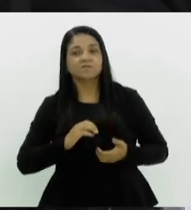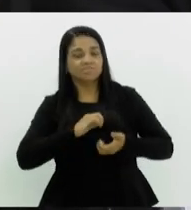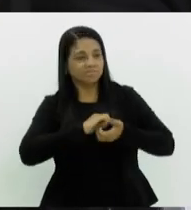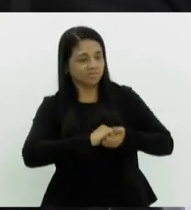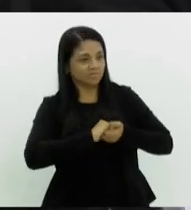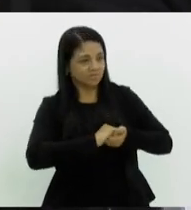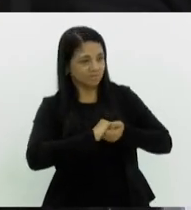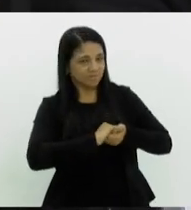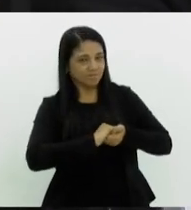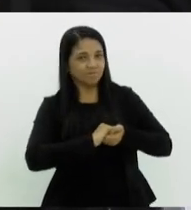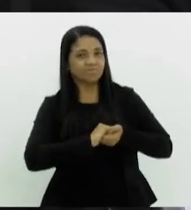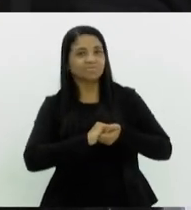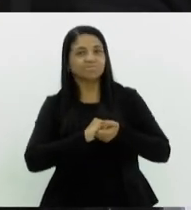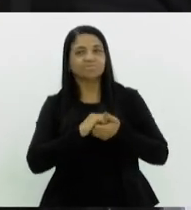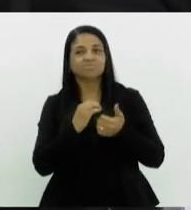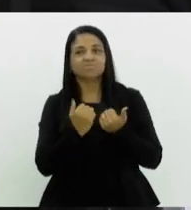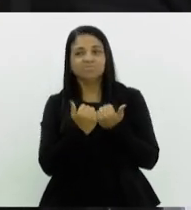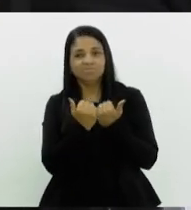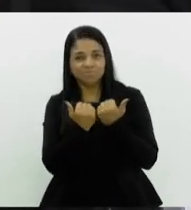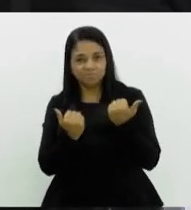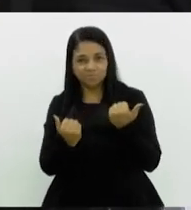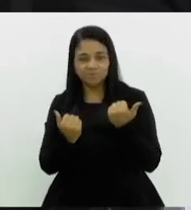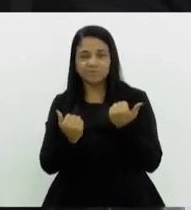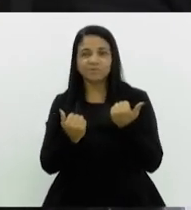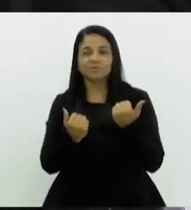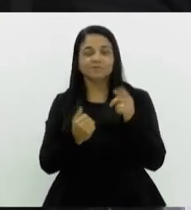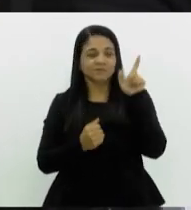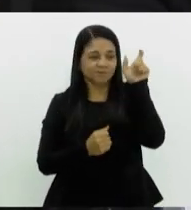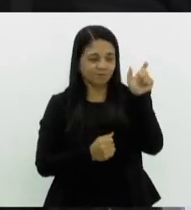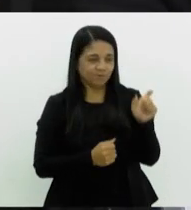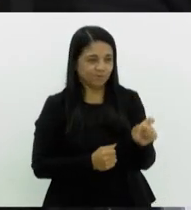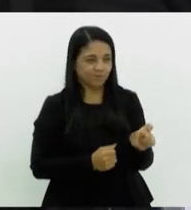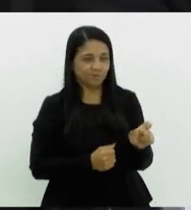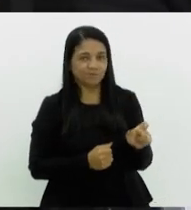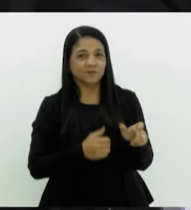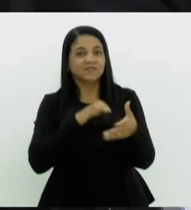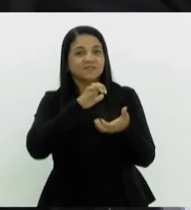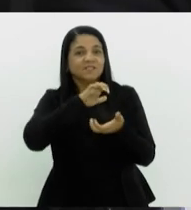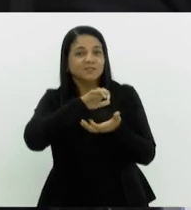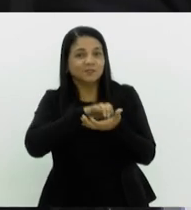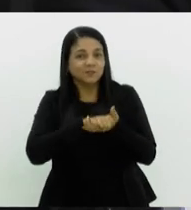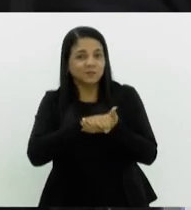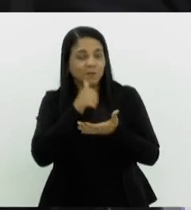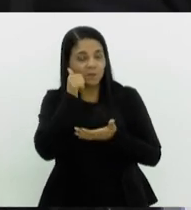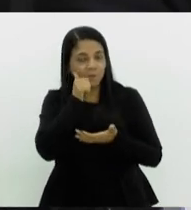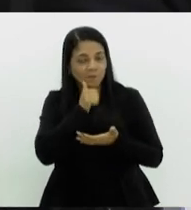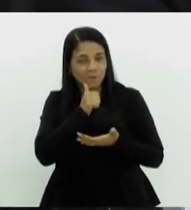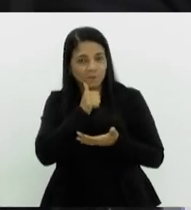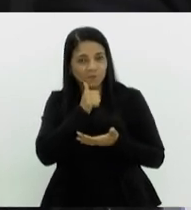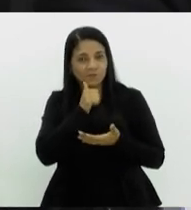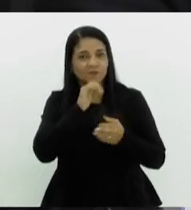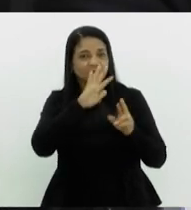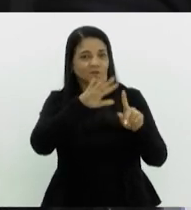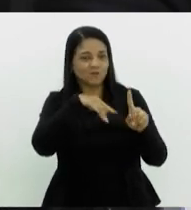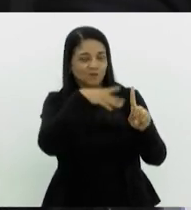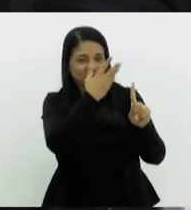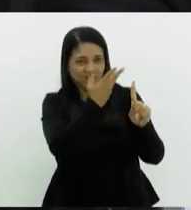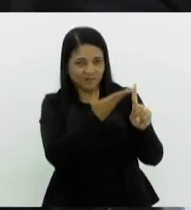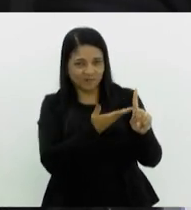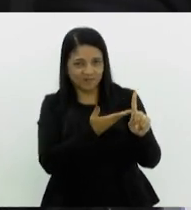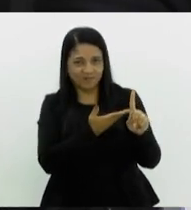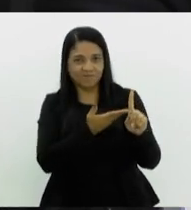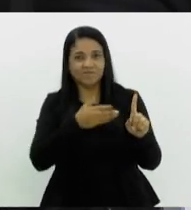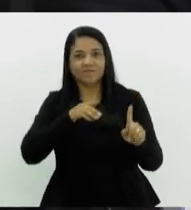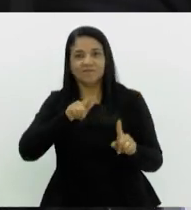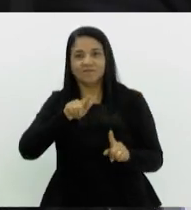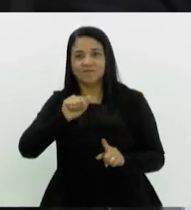a assistência na pessoa da esposa do homenageado,